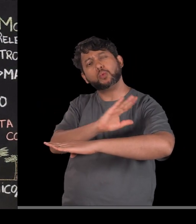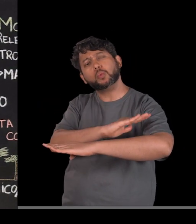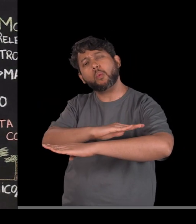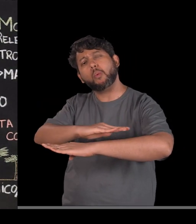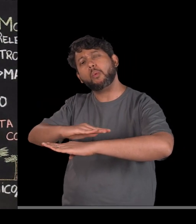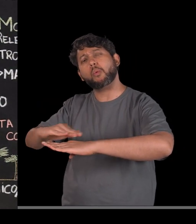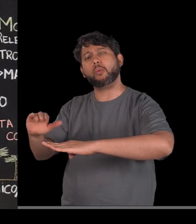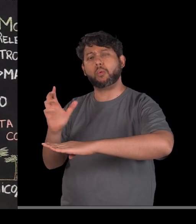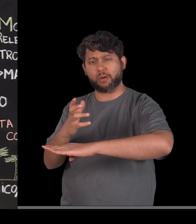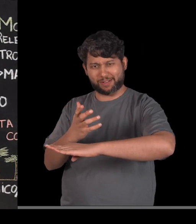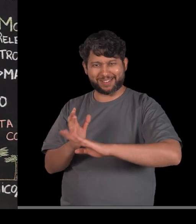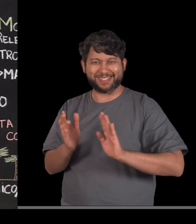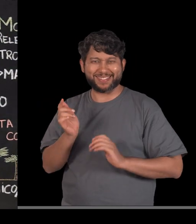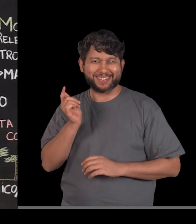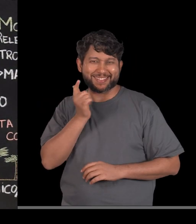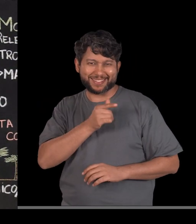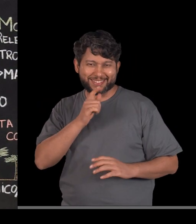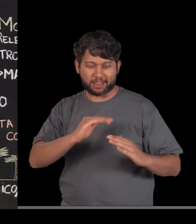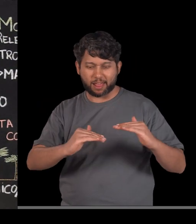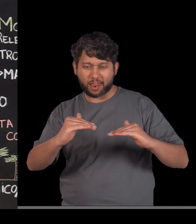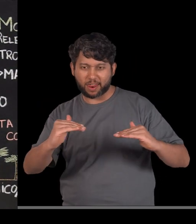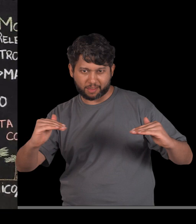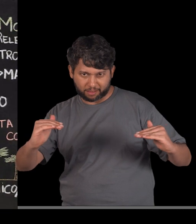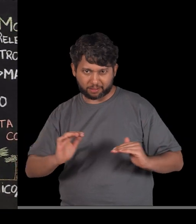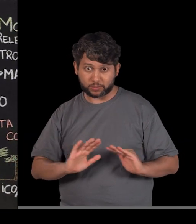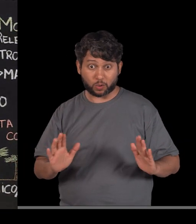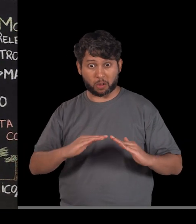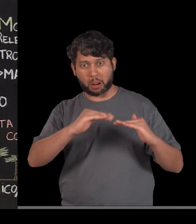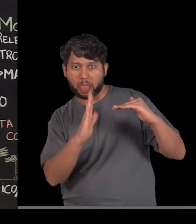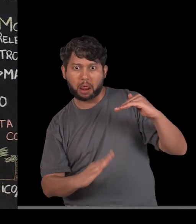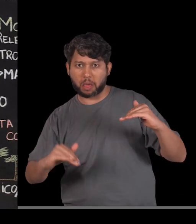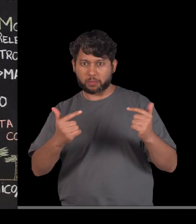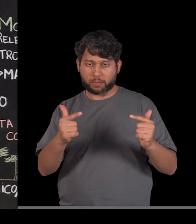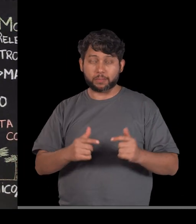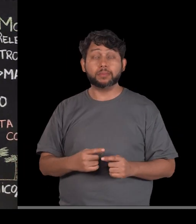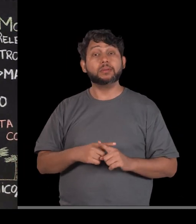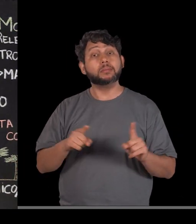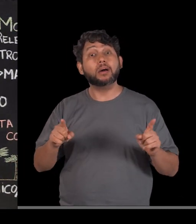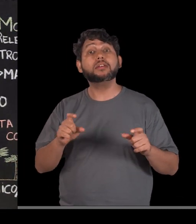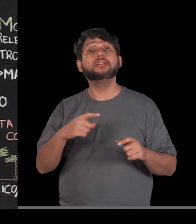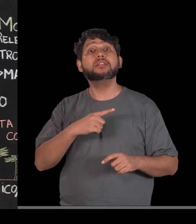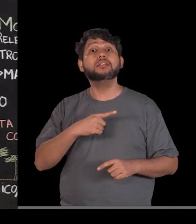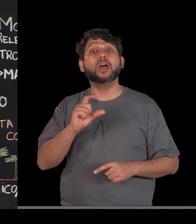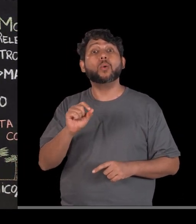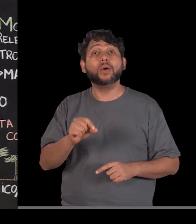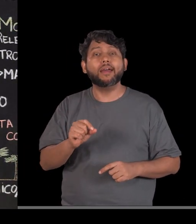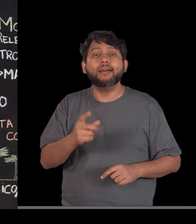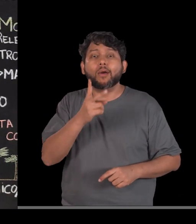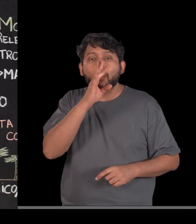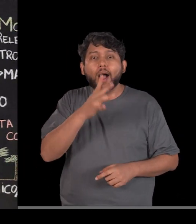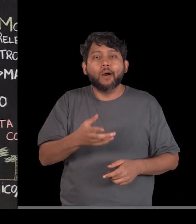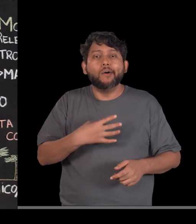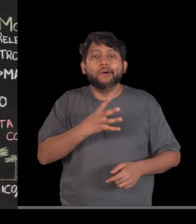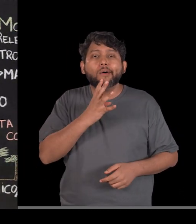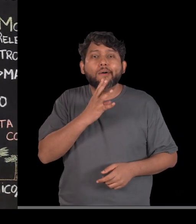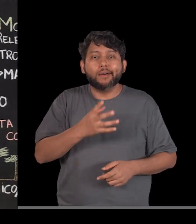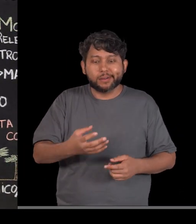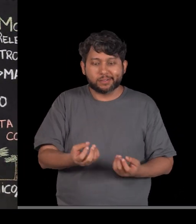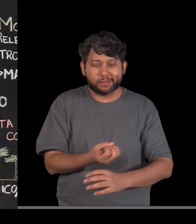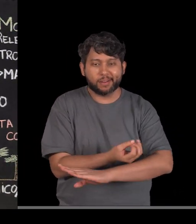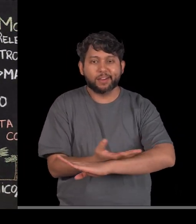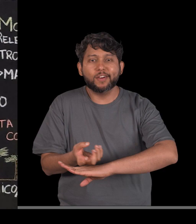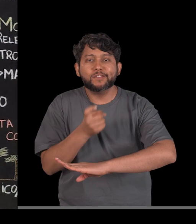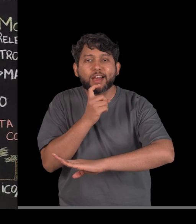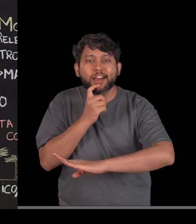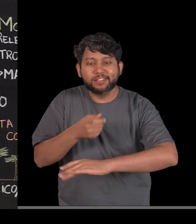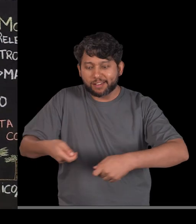um suave relevo, uma suave ondulação, certo? E predominantemente composta por gramíneas, vegetação